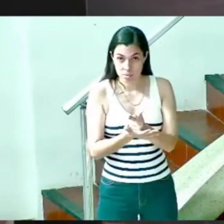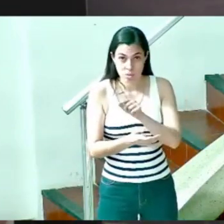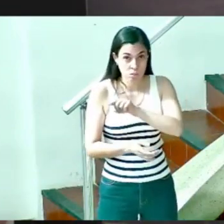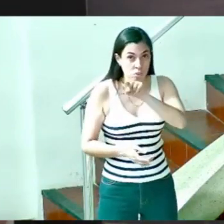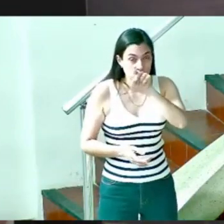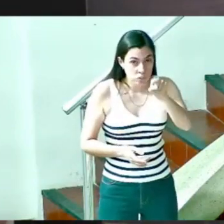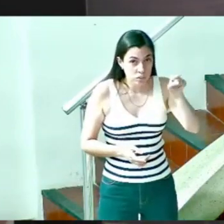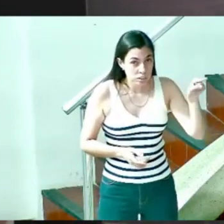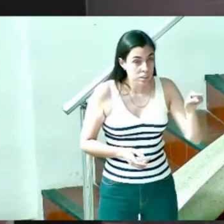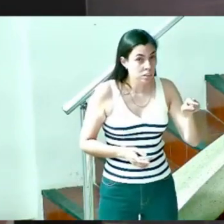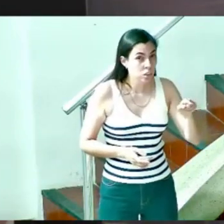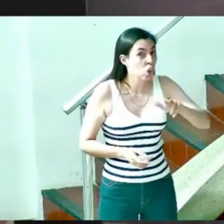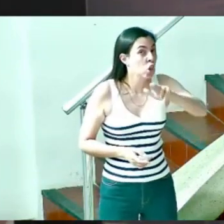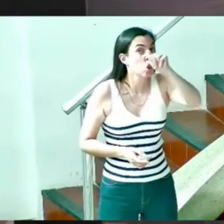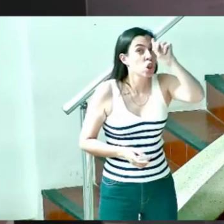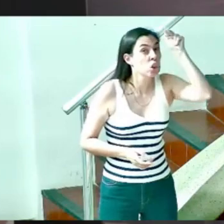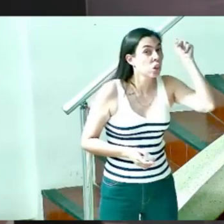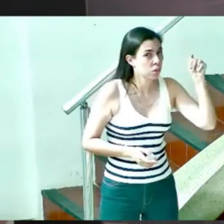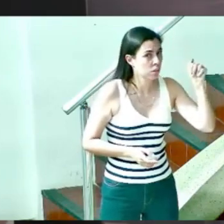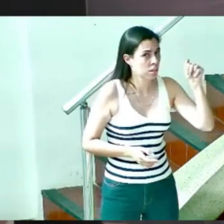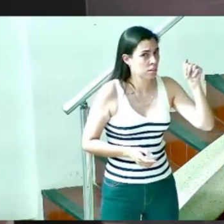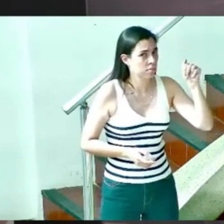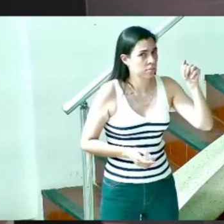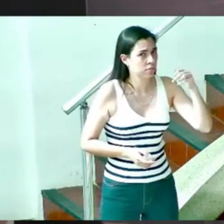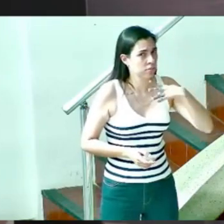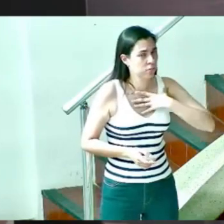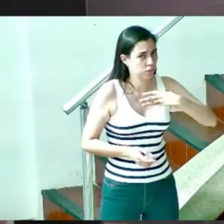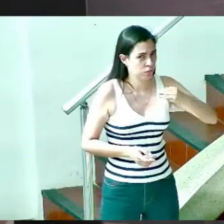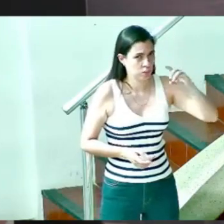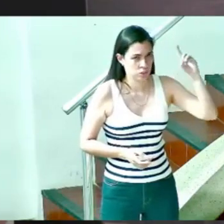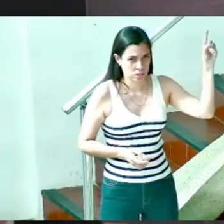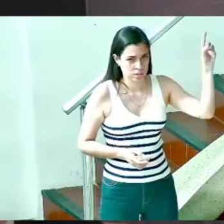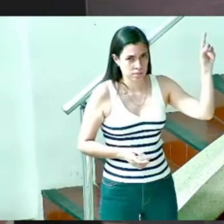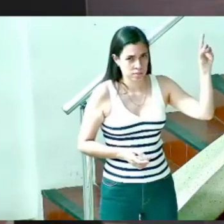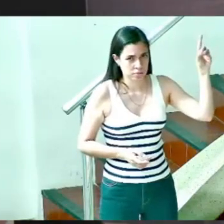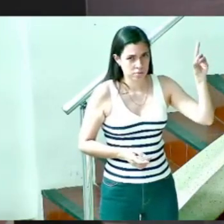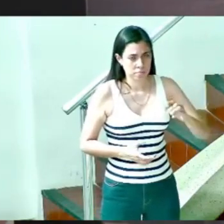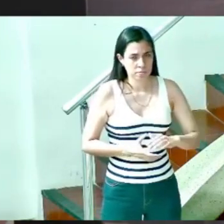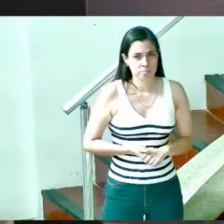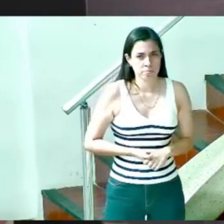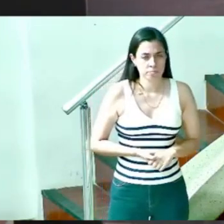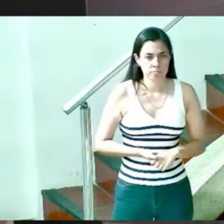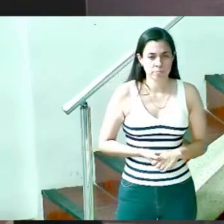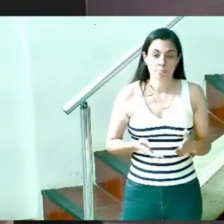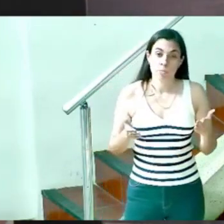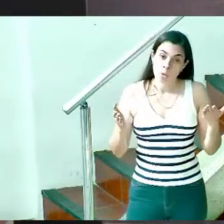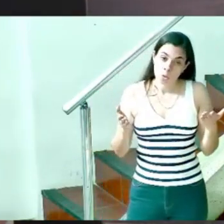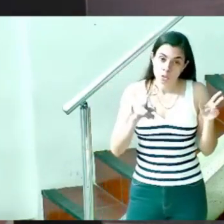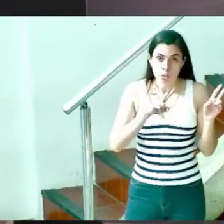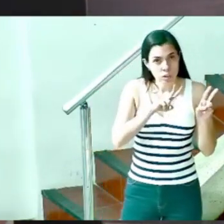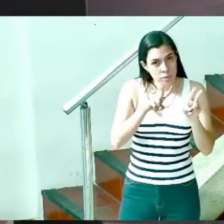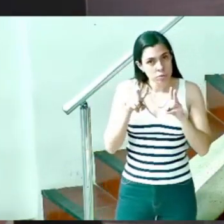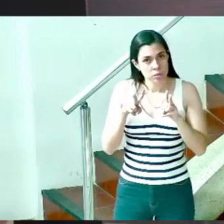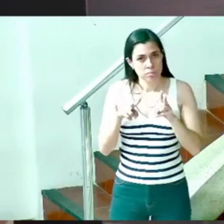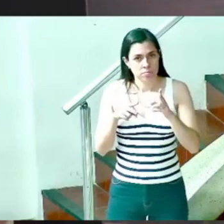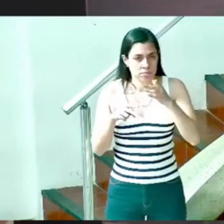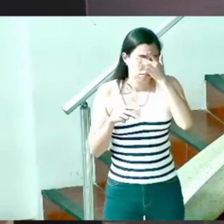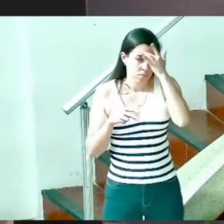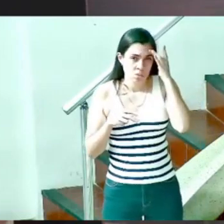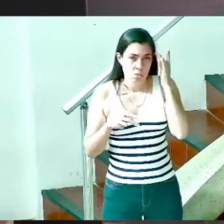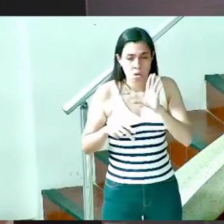Eis o perigo do esfriamento do amor que temos assistido nos nossos dias.